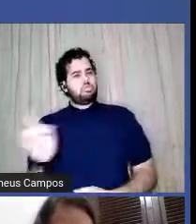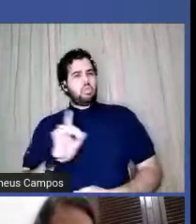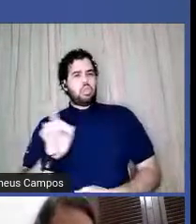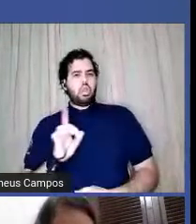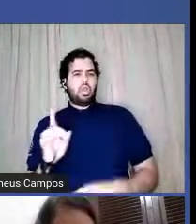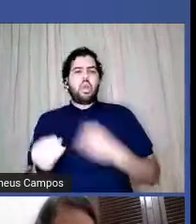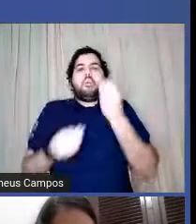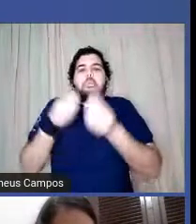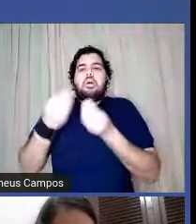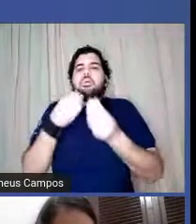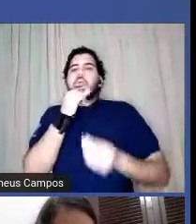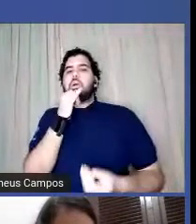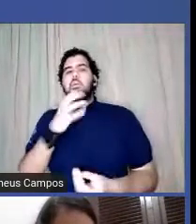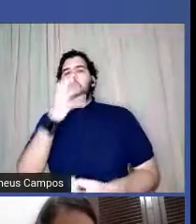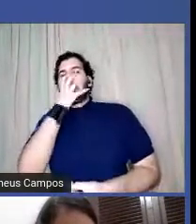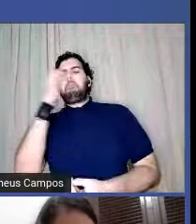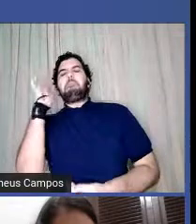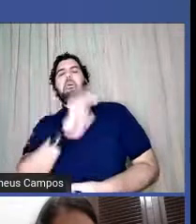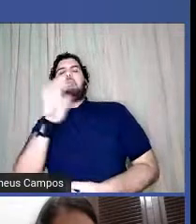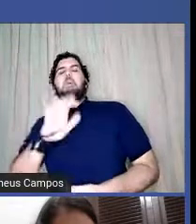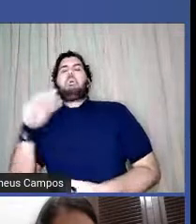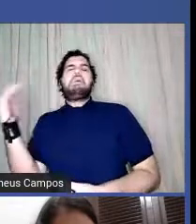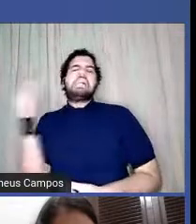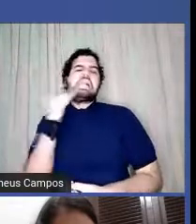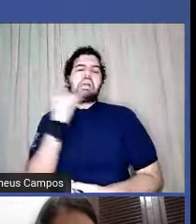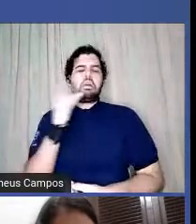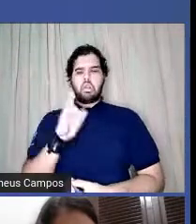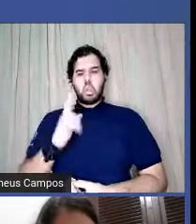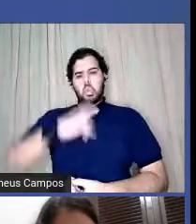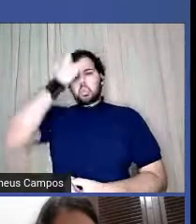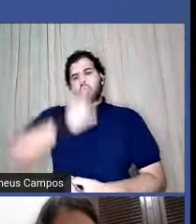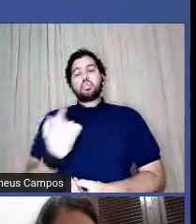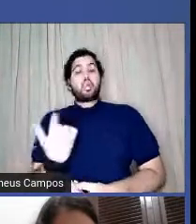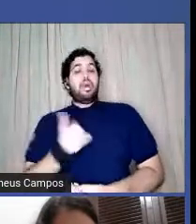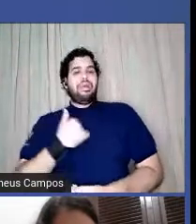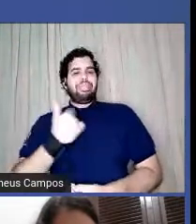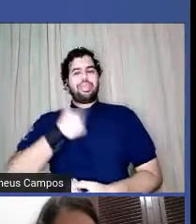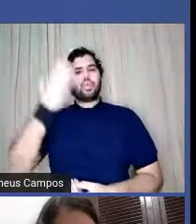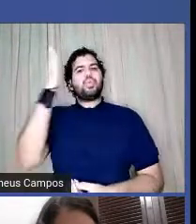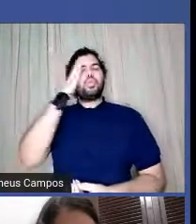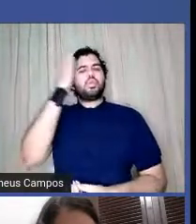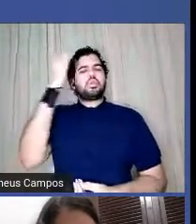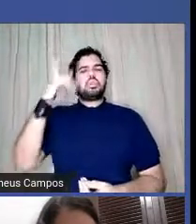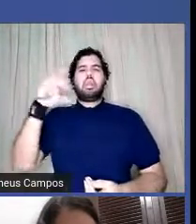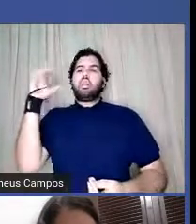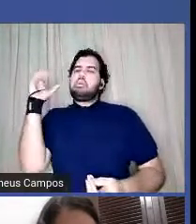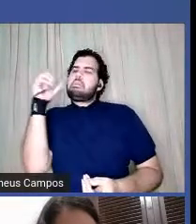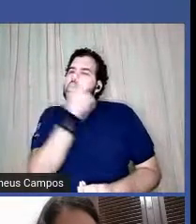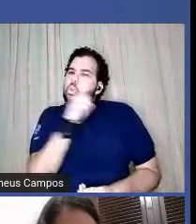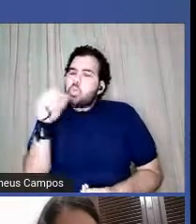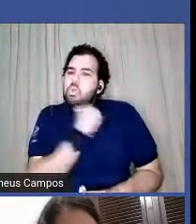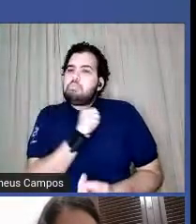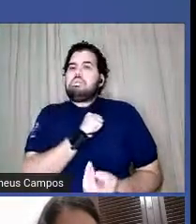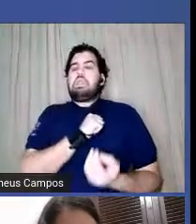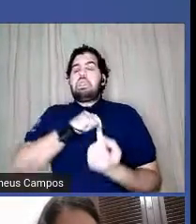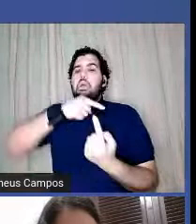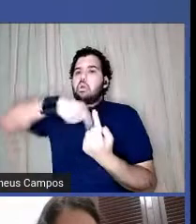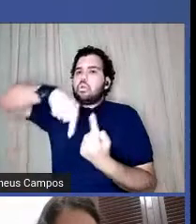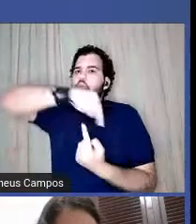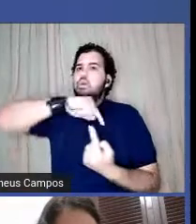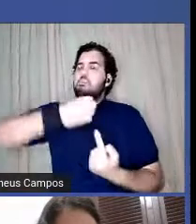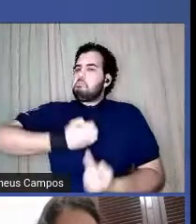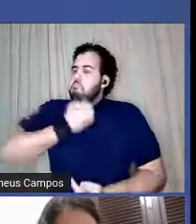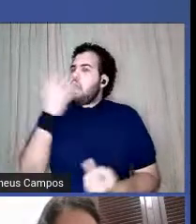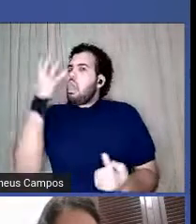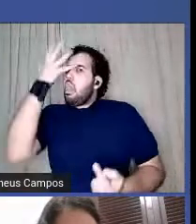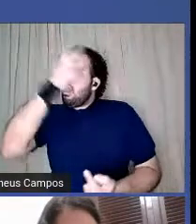apontasse o pior dos defeitos, porque eu e só eu sei a pressa que me cerca. Enfim, é um poema belíssimo, né, mas